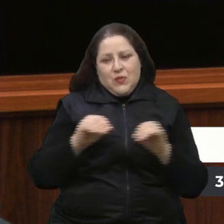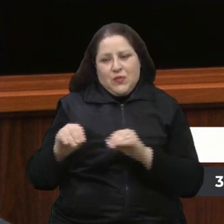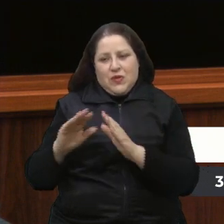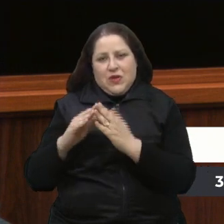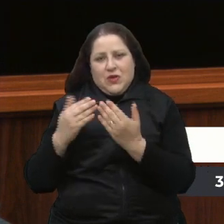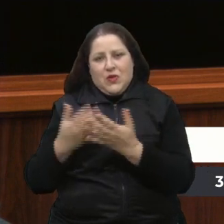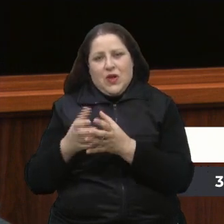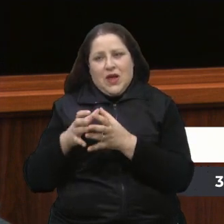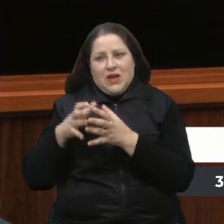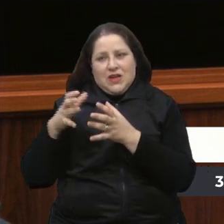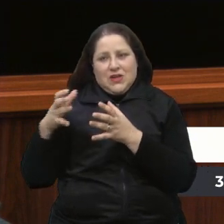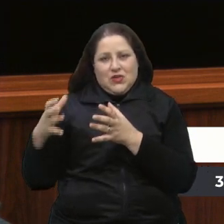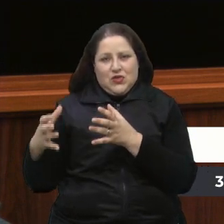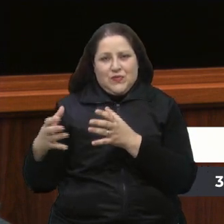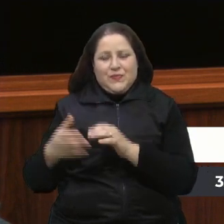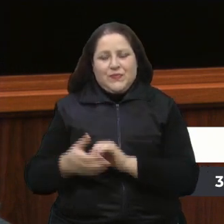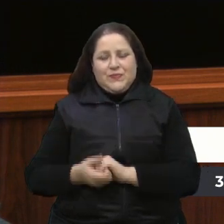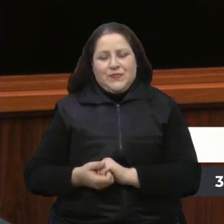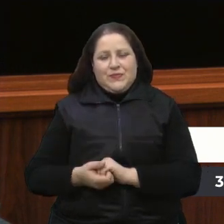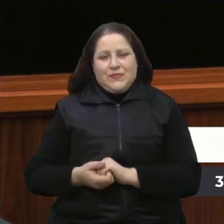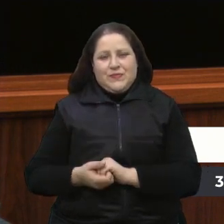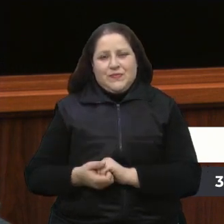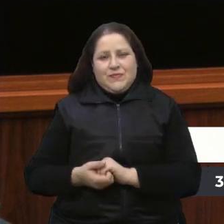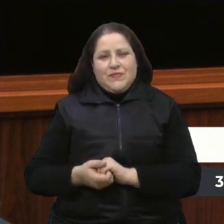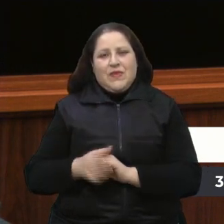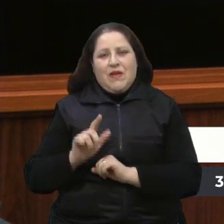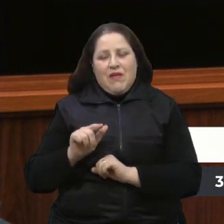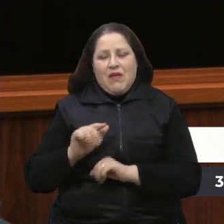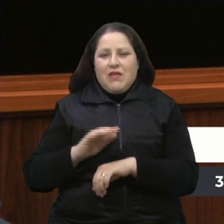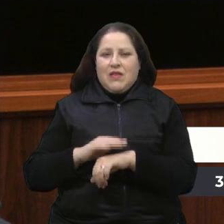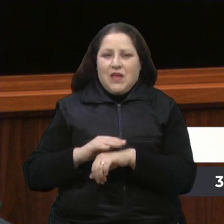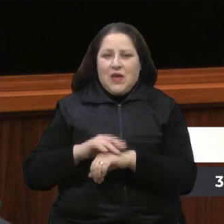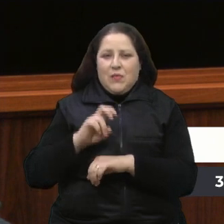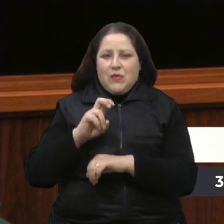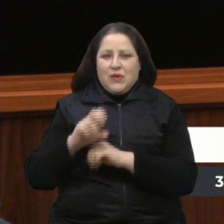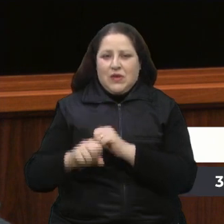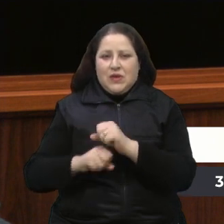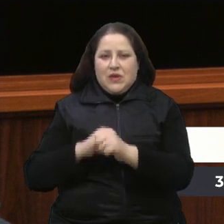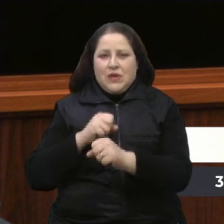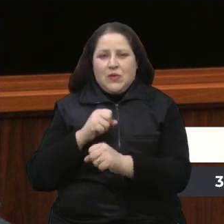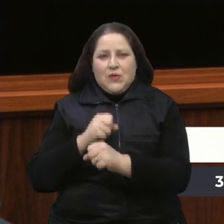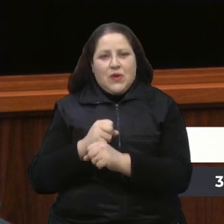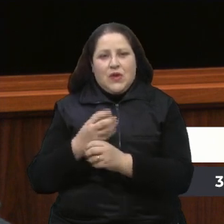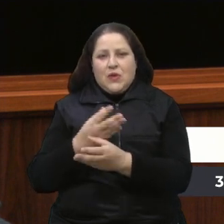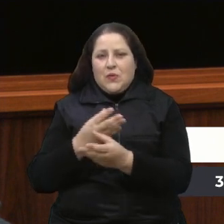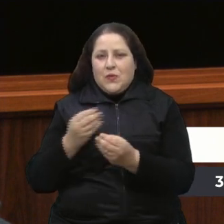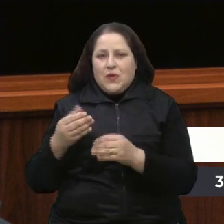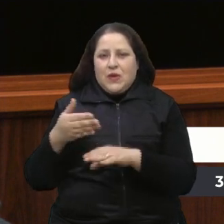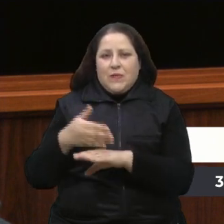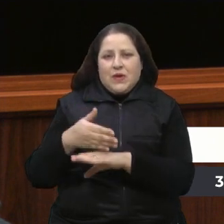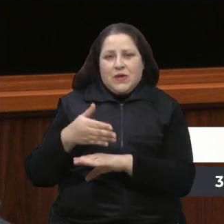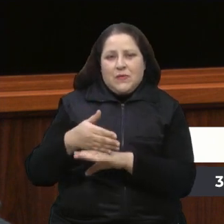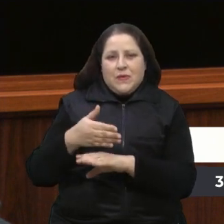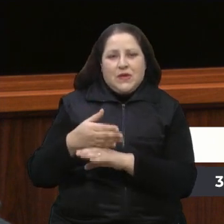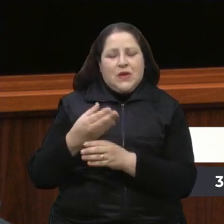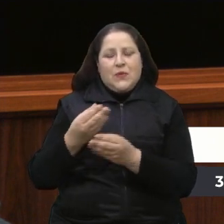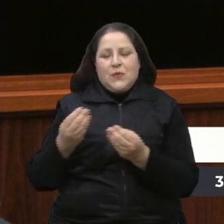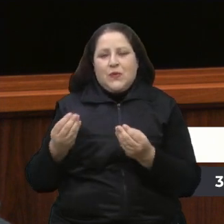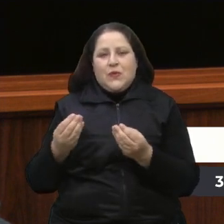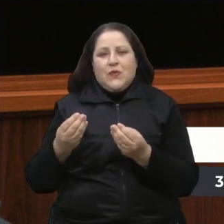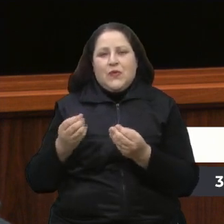mas foi cinco anos ali de muita participação de muita atividade